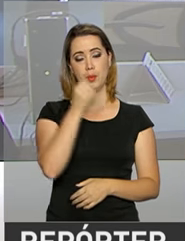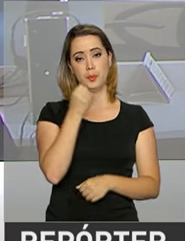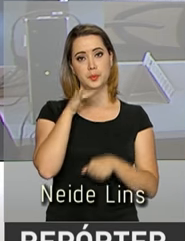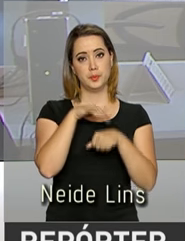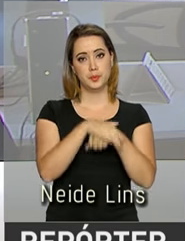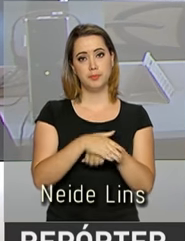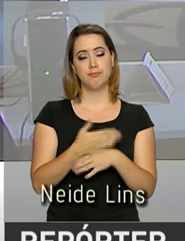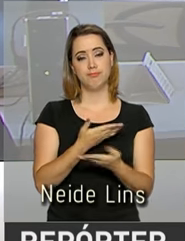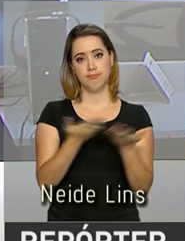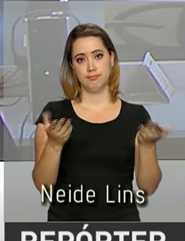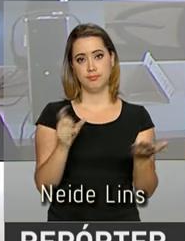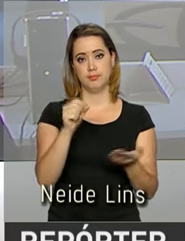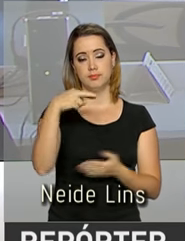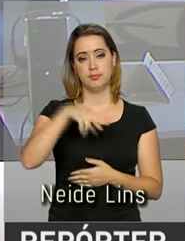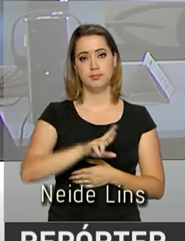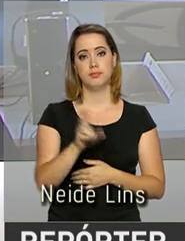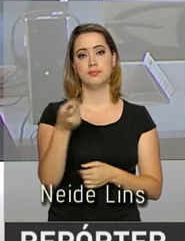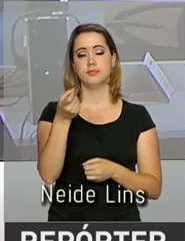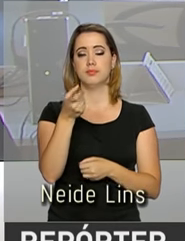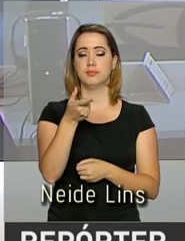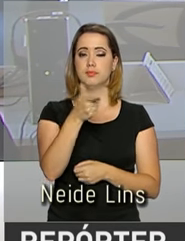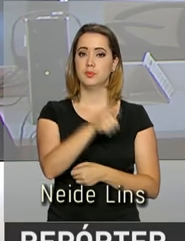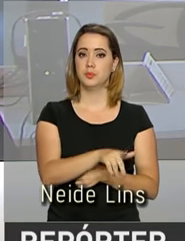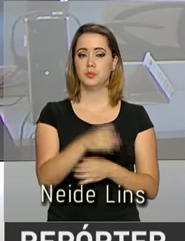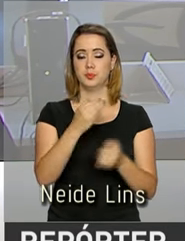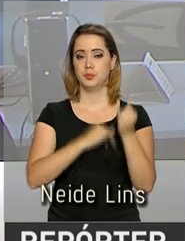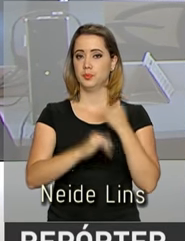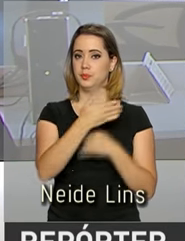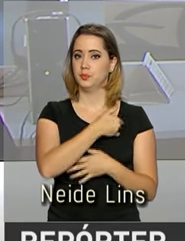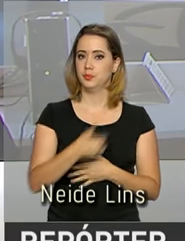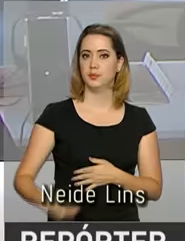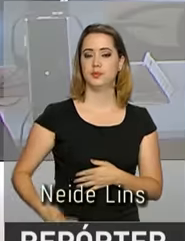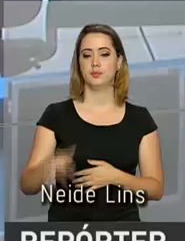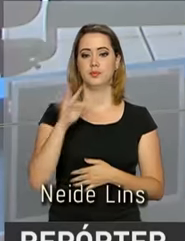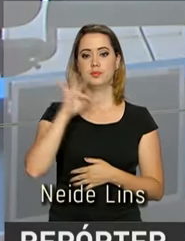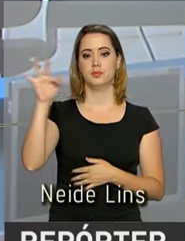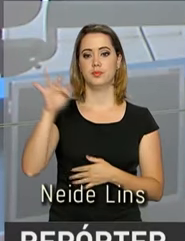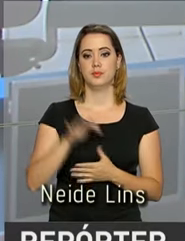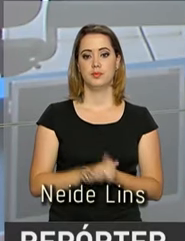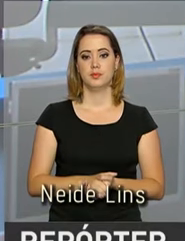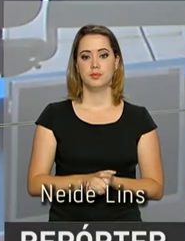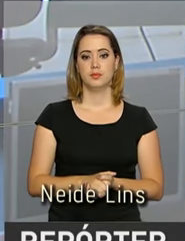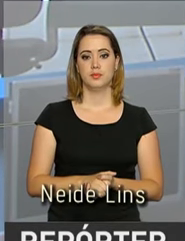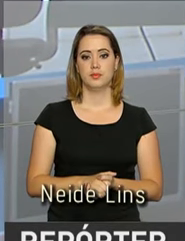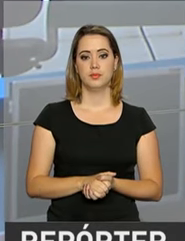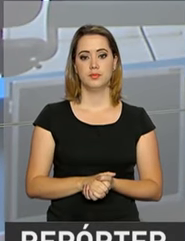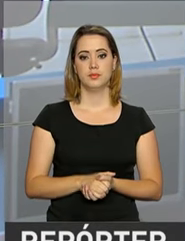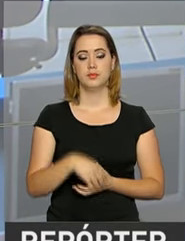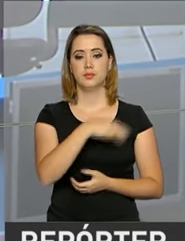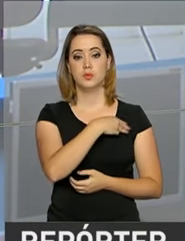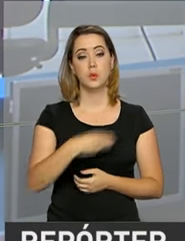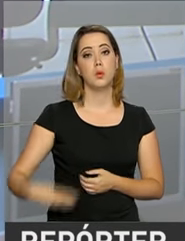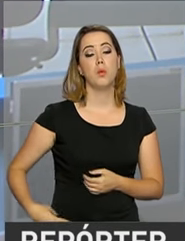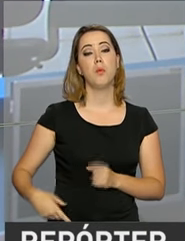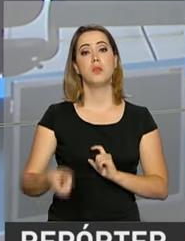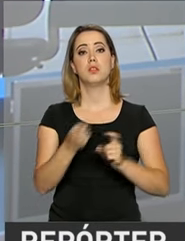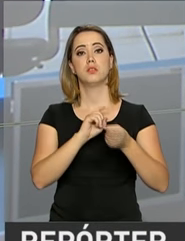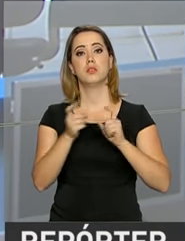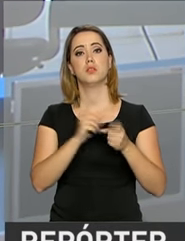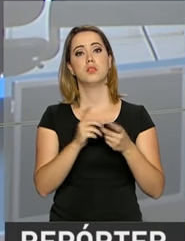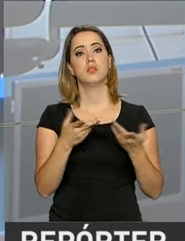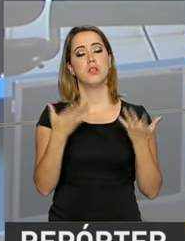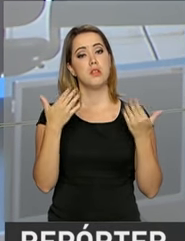boa noite para você o repórter NBR está de volta com as notícias do governo federal o ministro da Fazenda Henrique